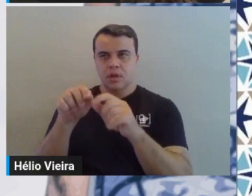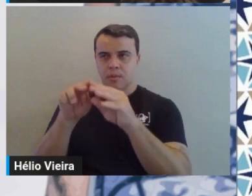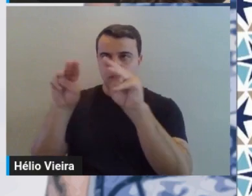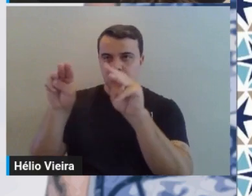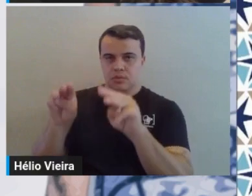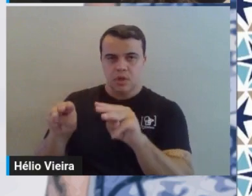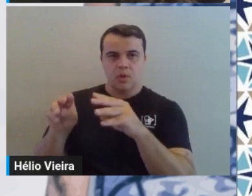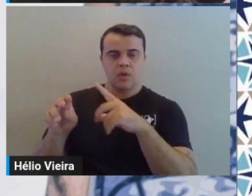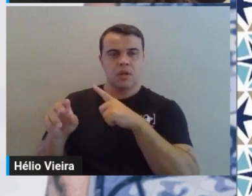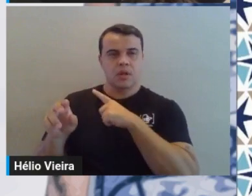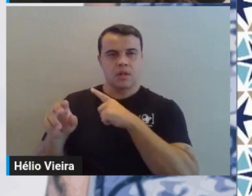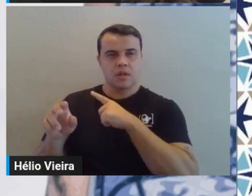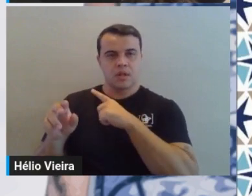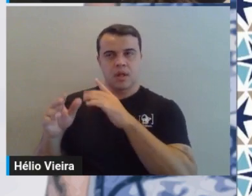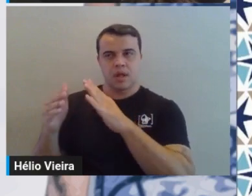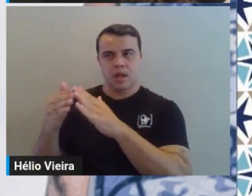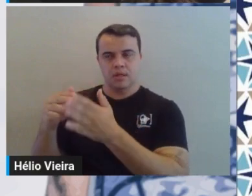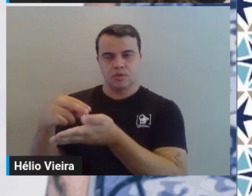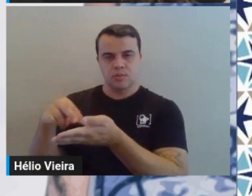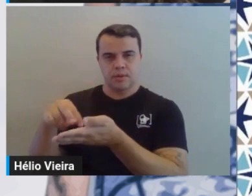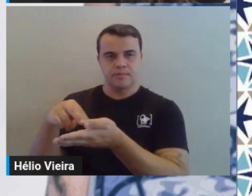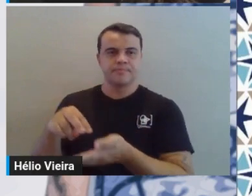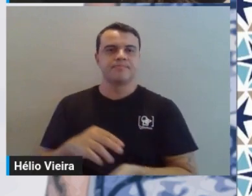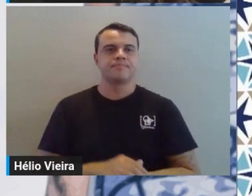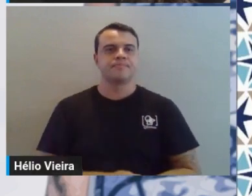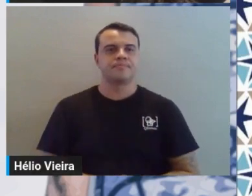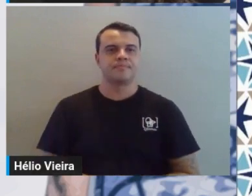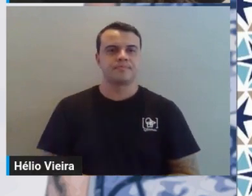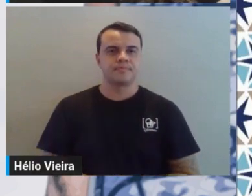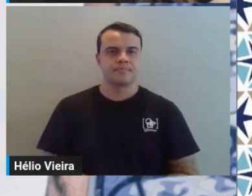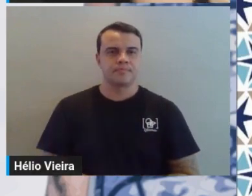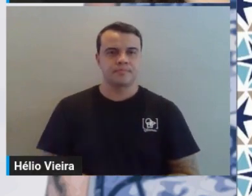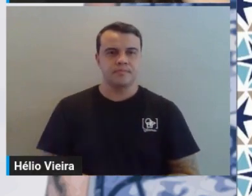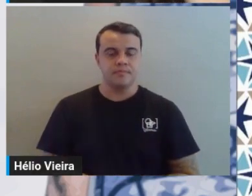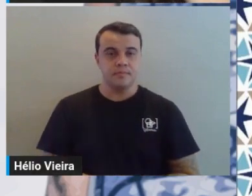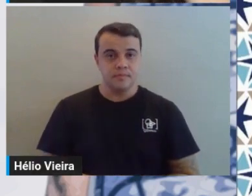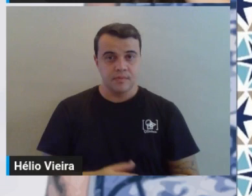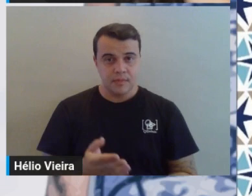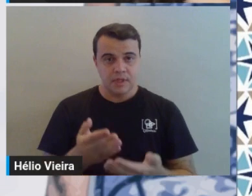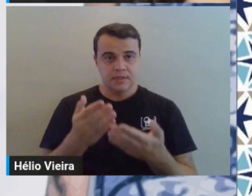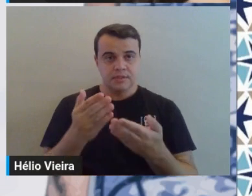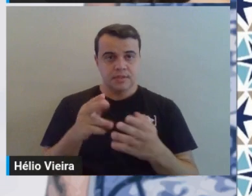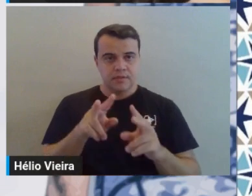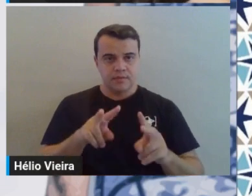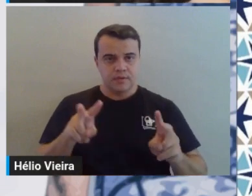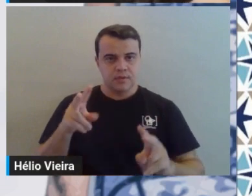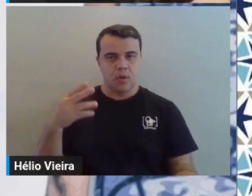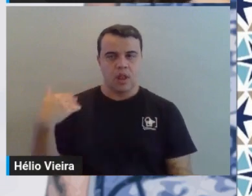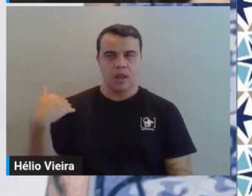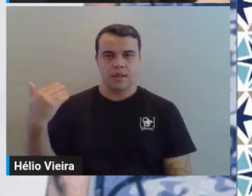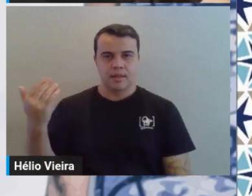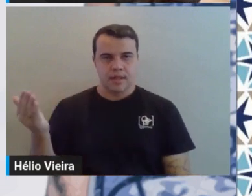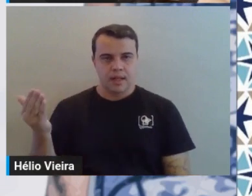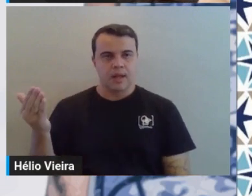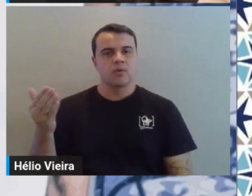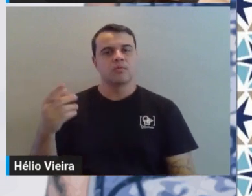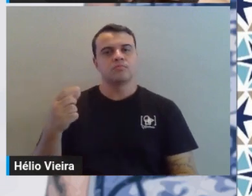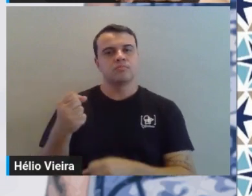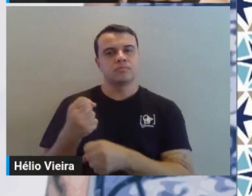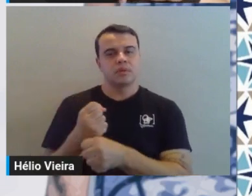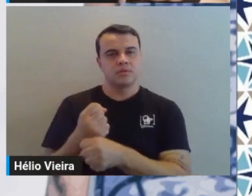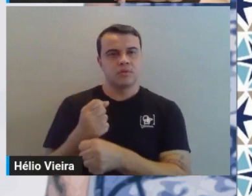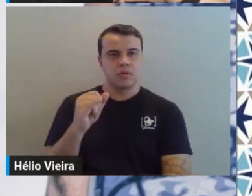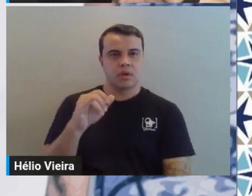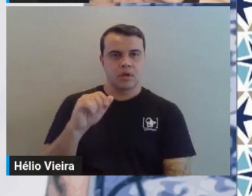museu e a casa do baile. Aqui a gente tem uma visão lateral do prédio do